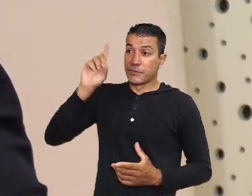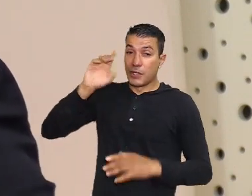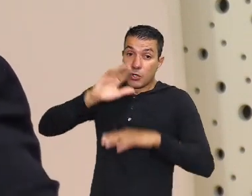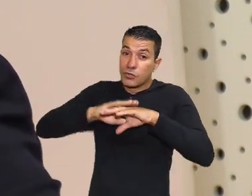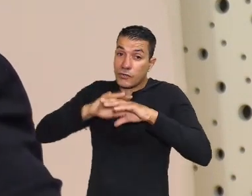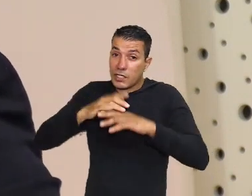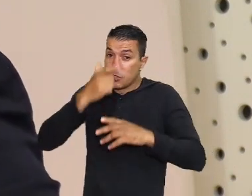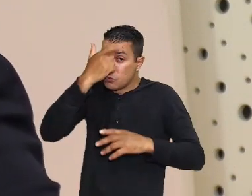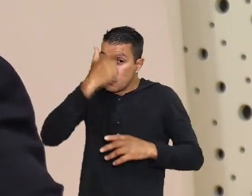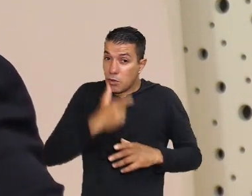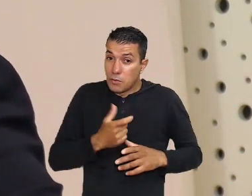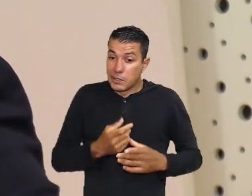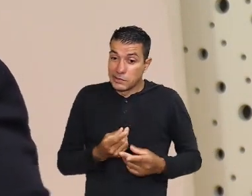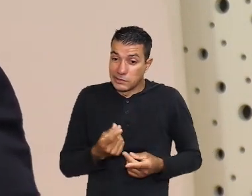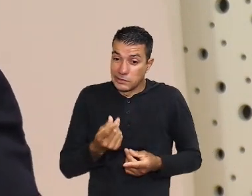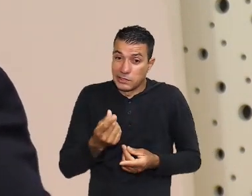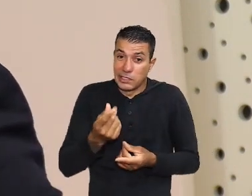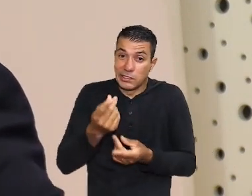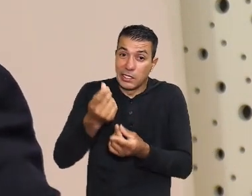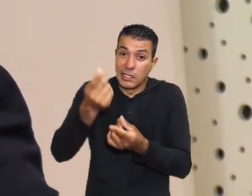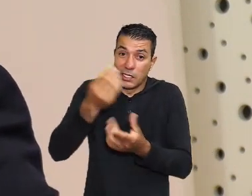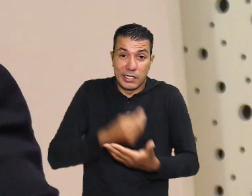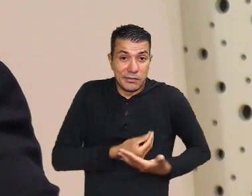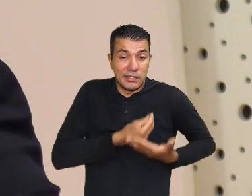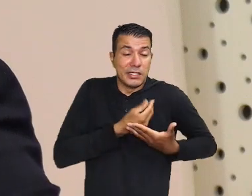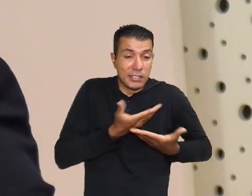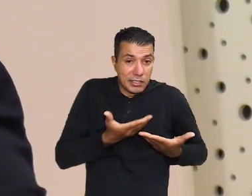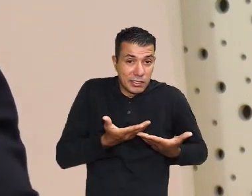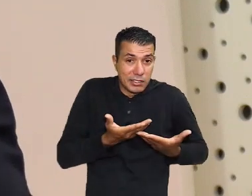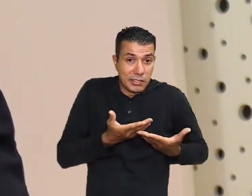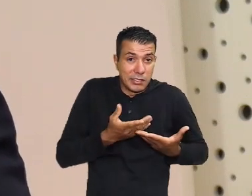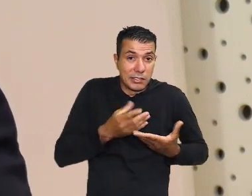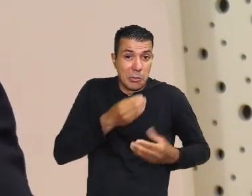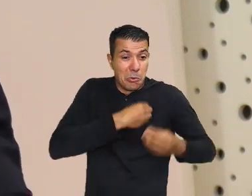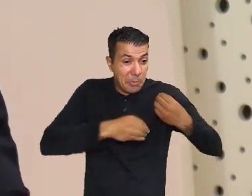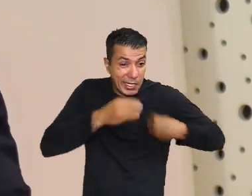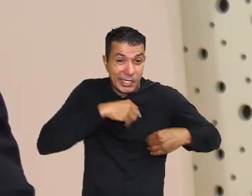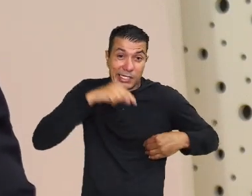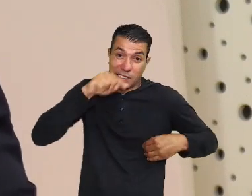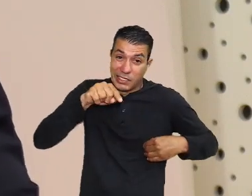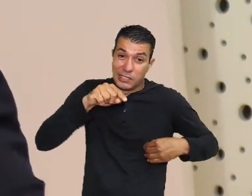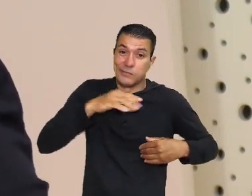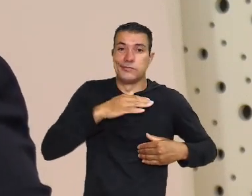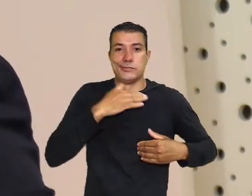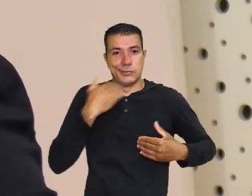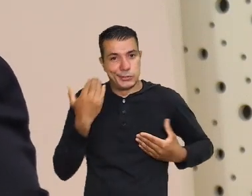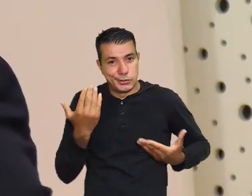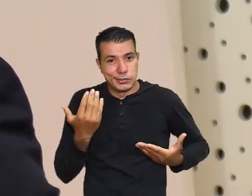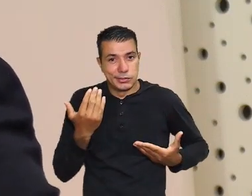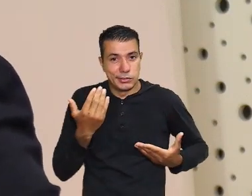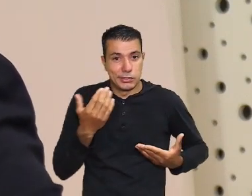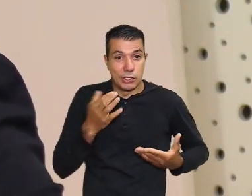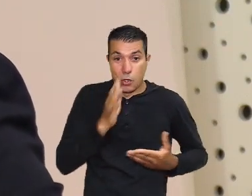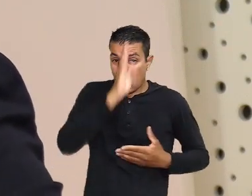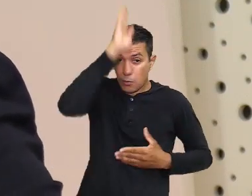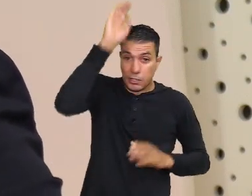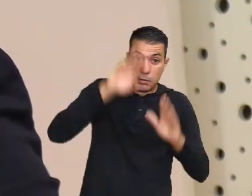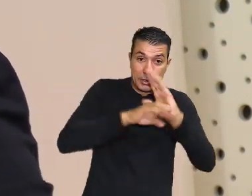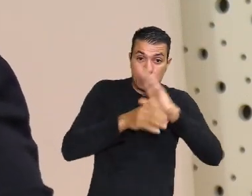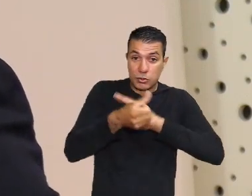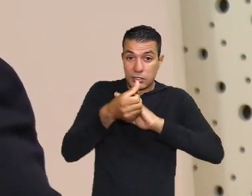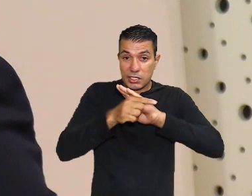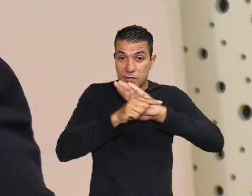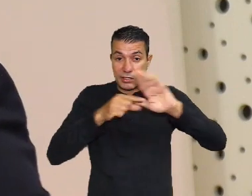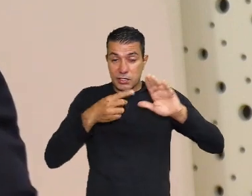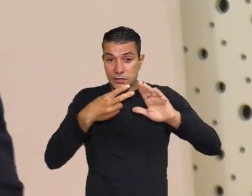A morte, ela é uma intrusa neste nosso mundo. Por causa do pecado, vem a morte. Romanos 6:23 diz: